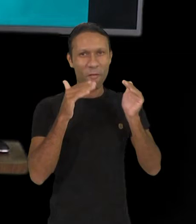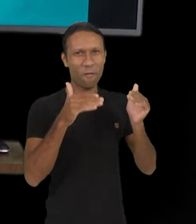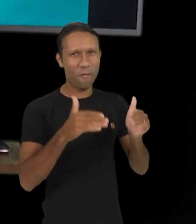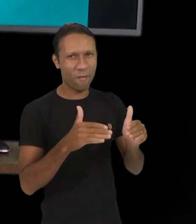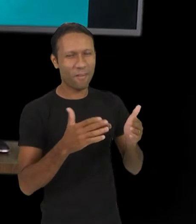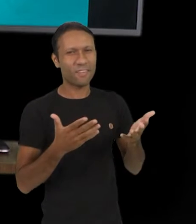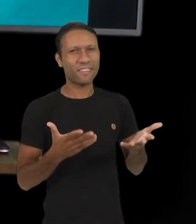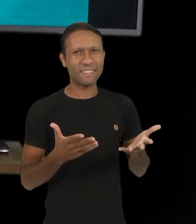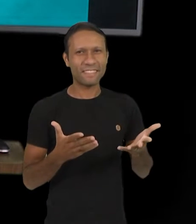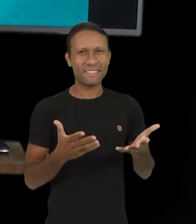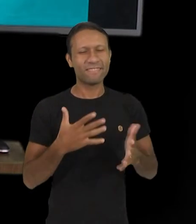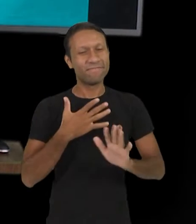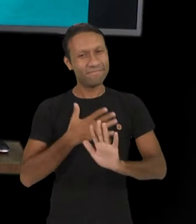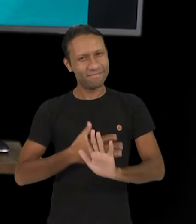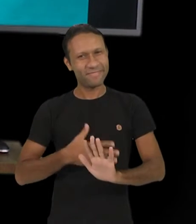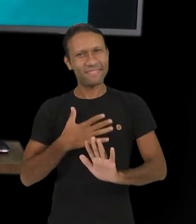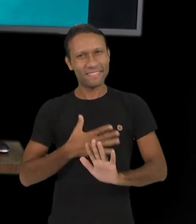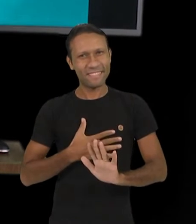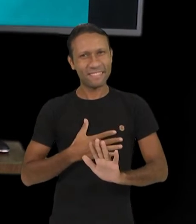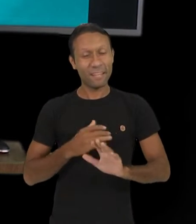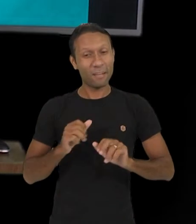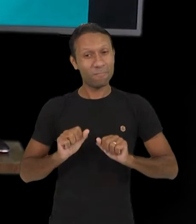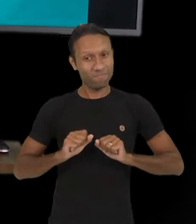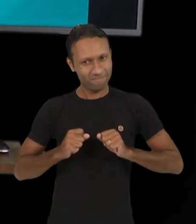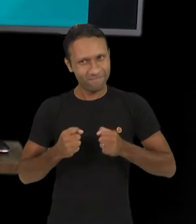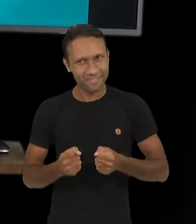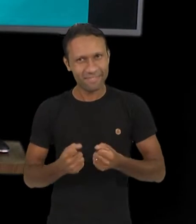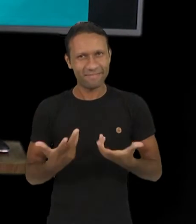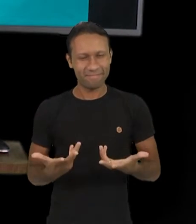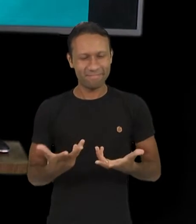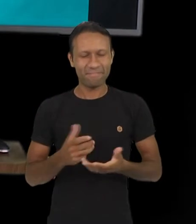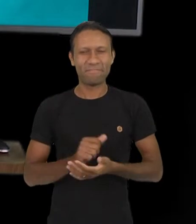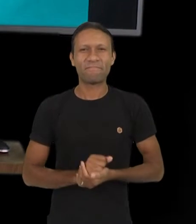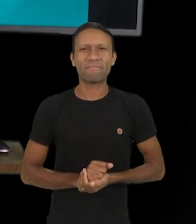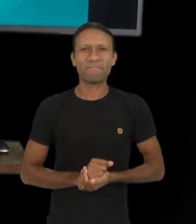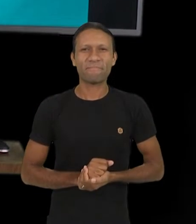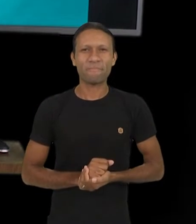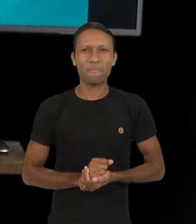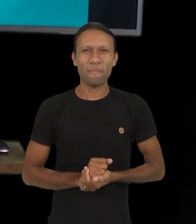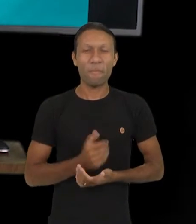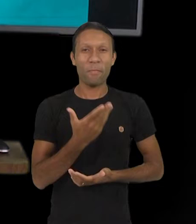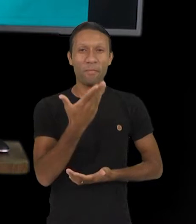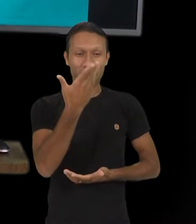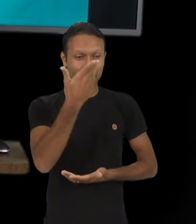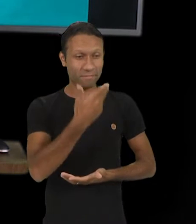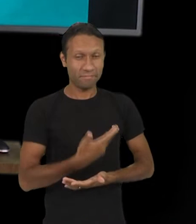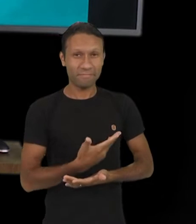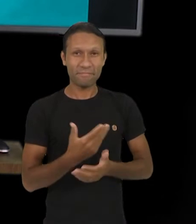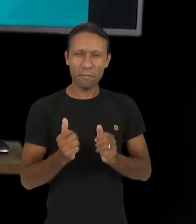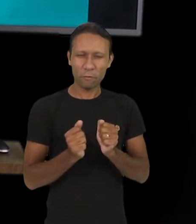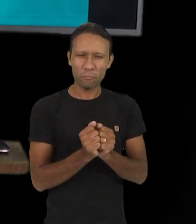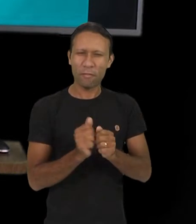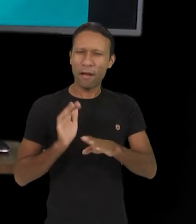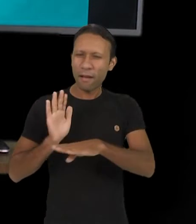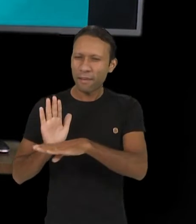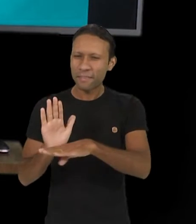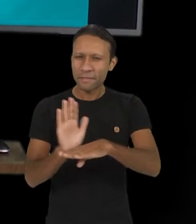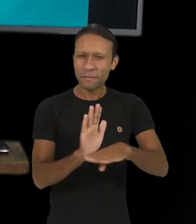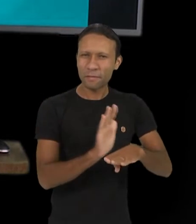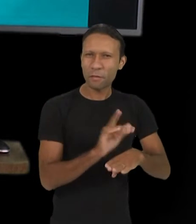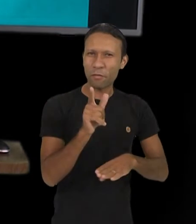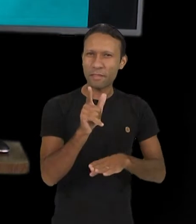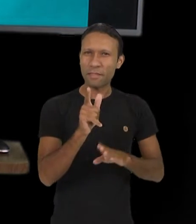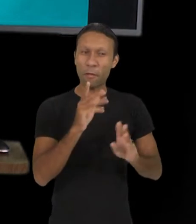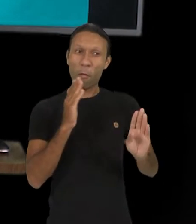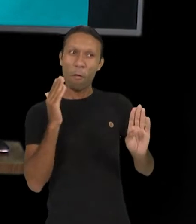a saúde mental, fica tranquilo, fica firme que vai dar tudo certo, tá? Do lado de cá, a gente vai estar ajudando você